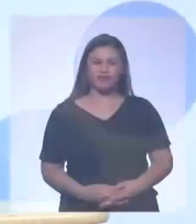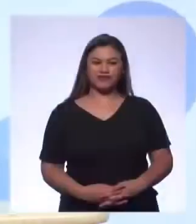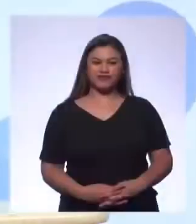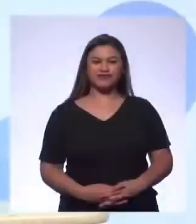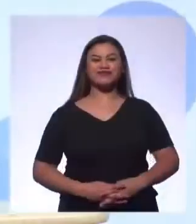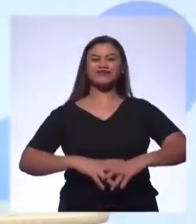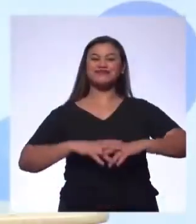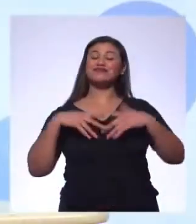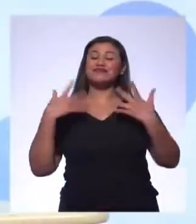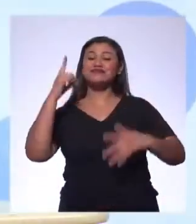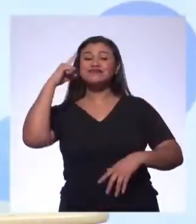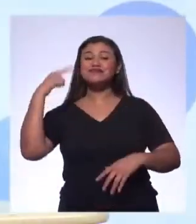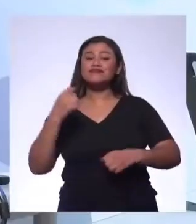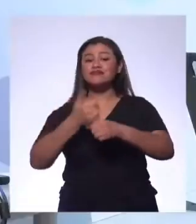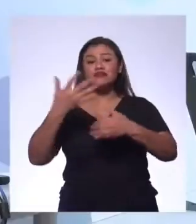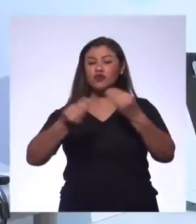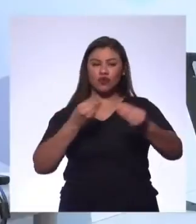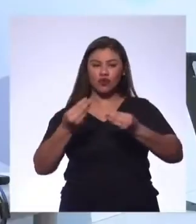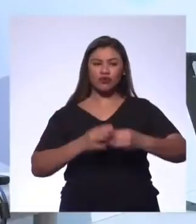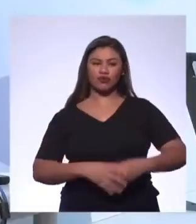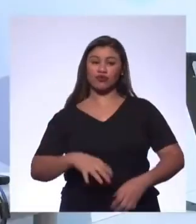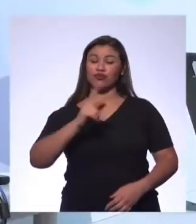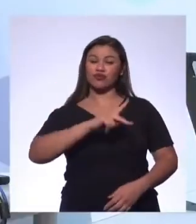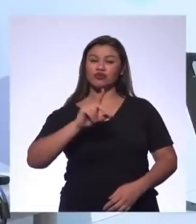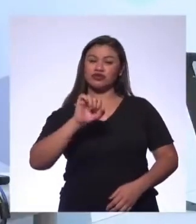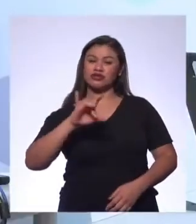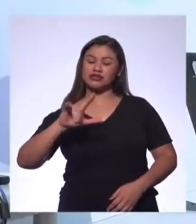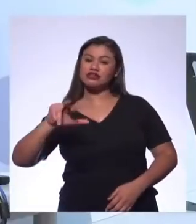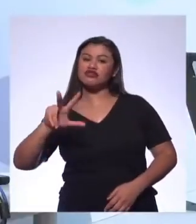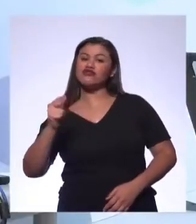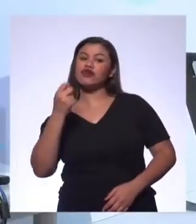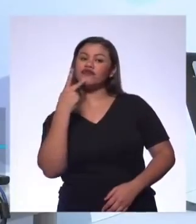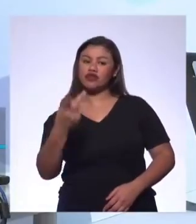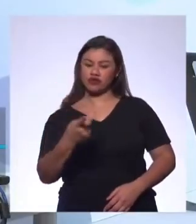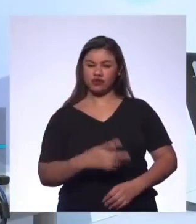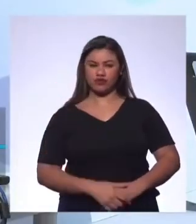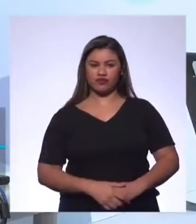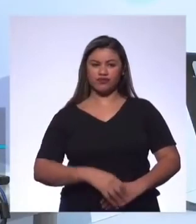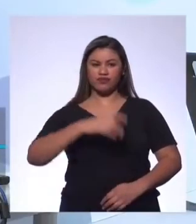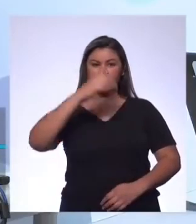E aí, Mônica? Olha só, a professora Silvia Aparecida disse assim: